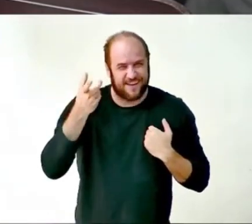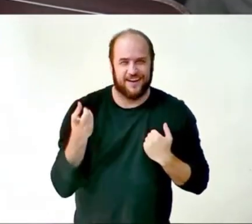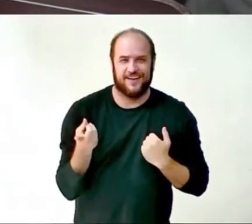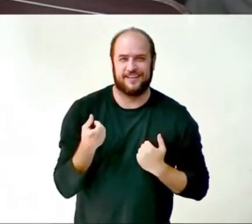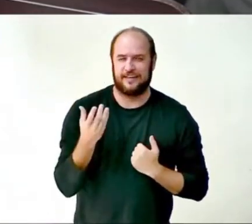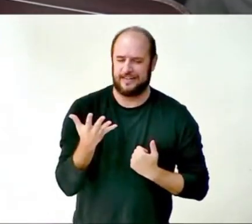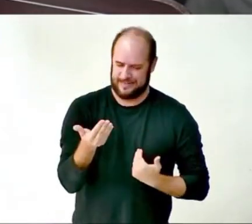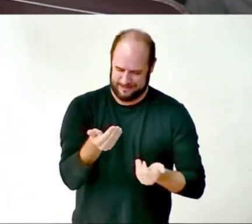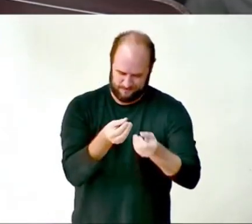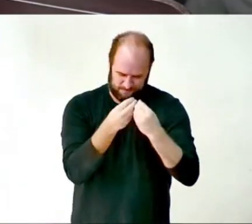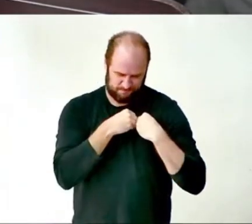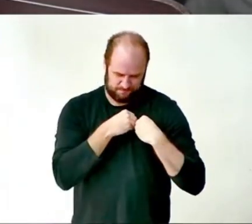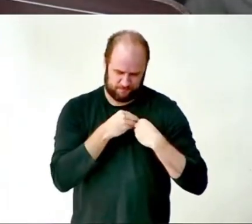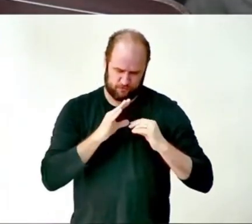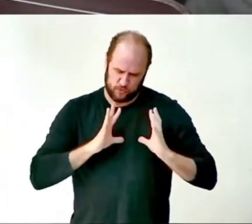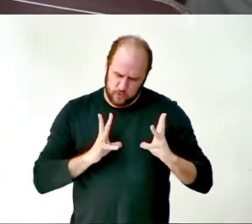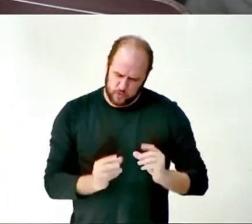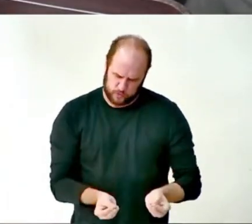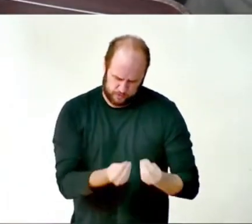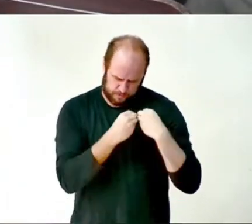guardam isso no coração?